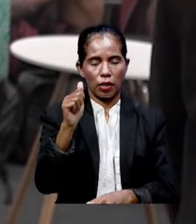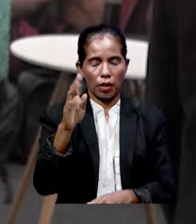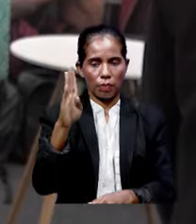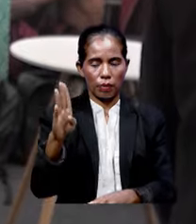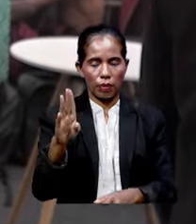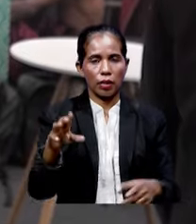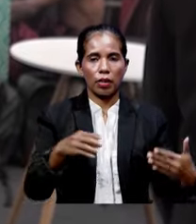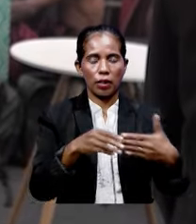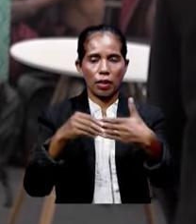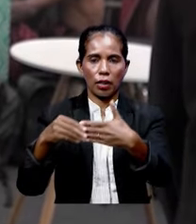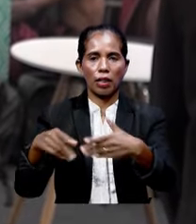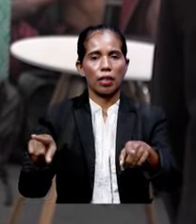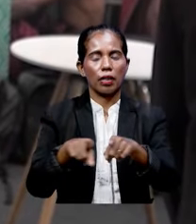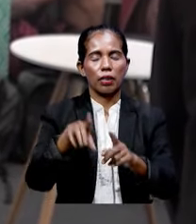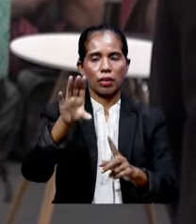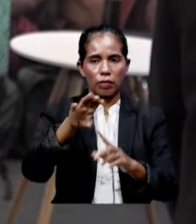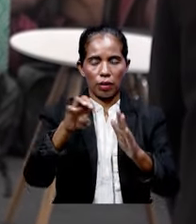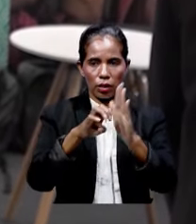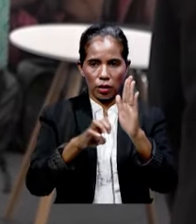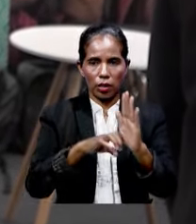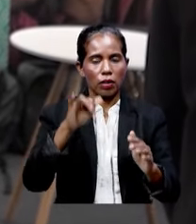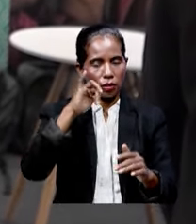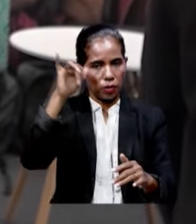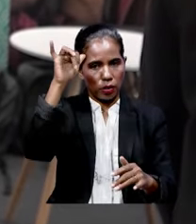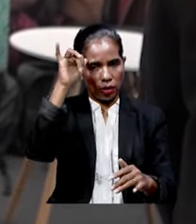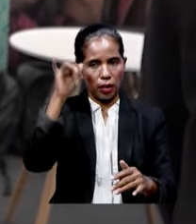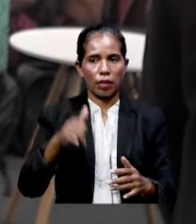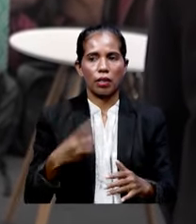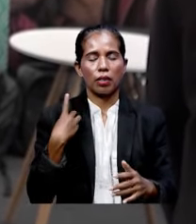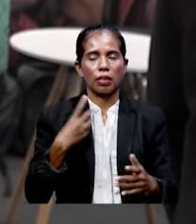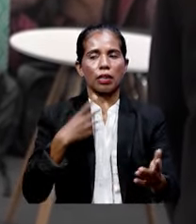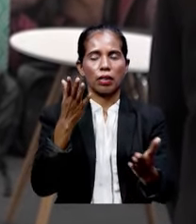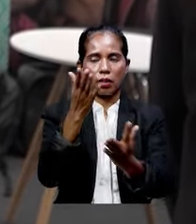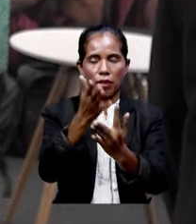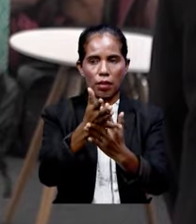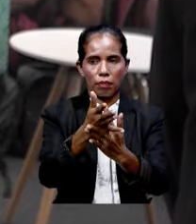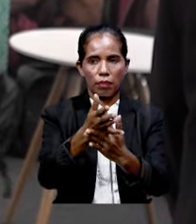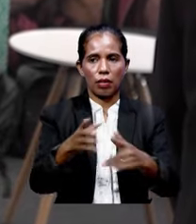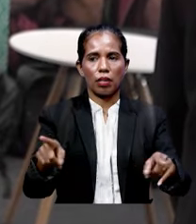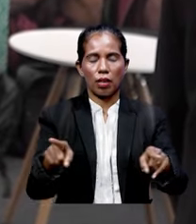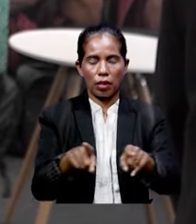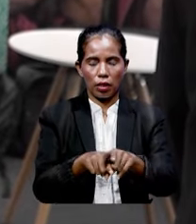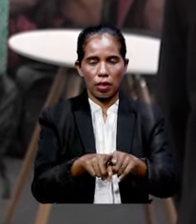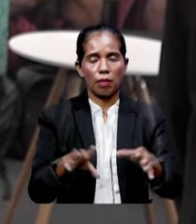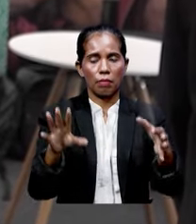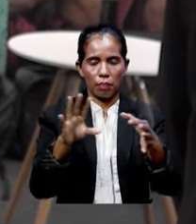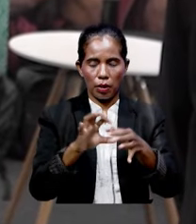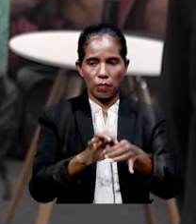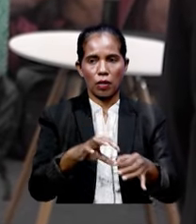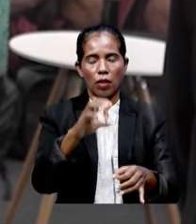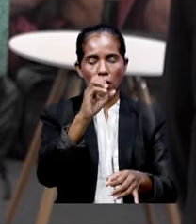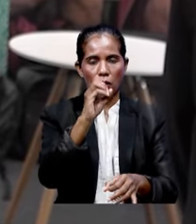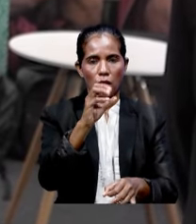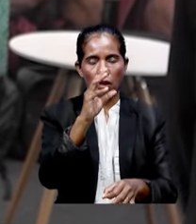do Estado, e Horsek, e ta tama dunia naba, hanese full member, kata de membro